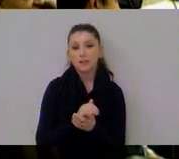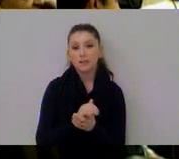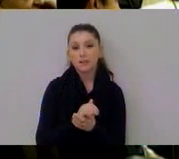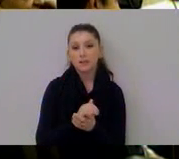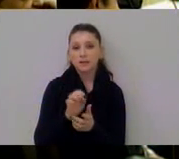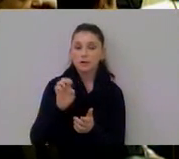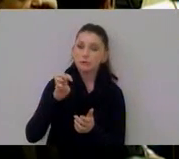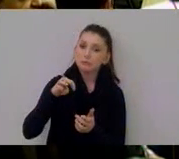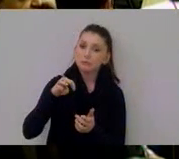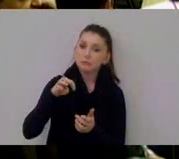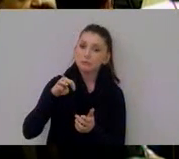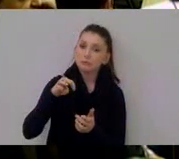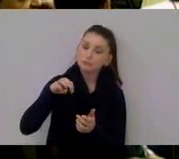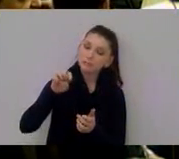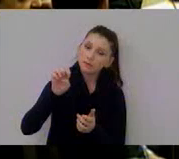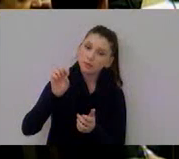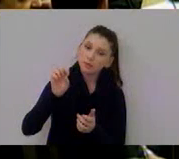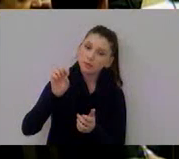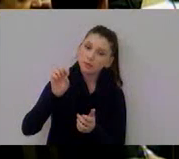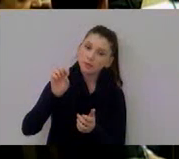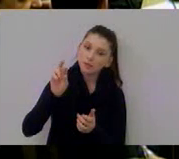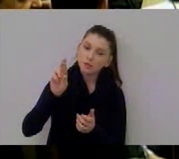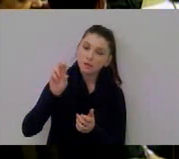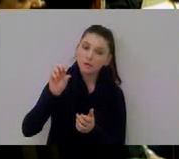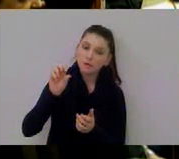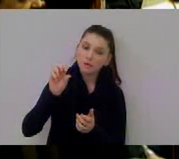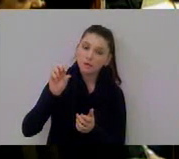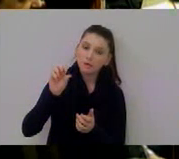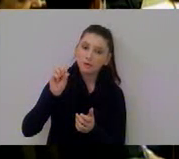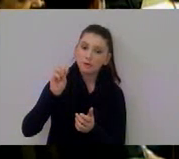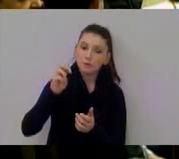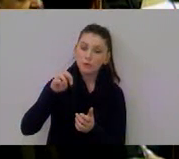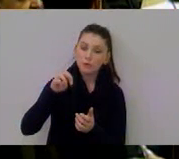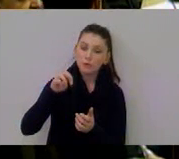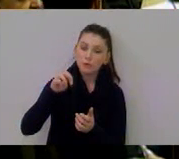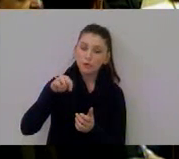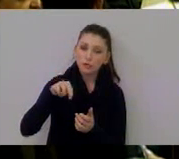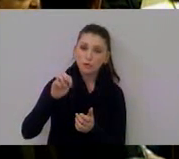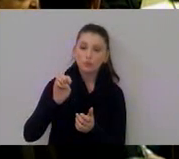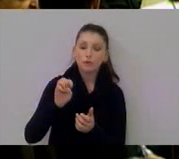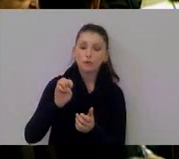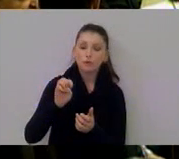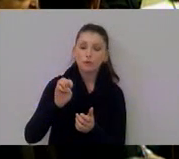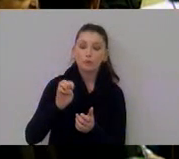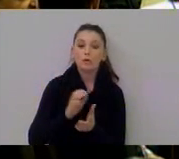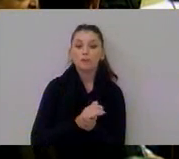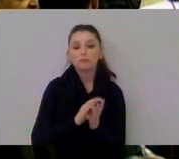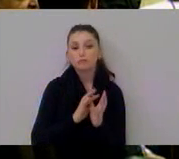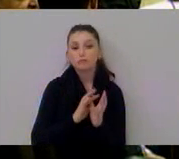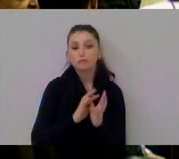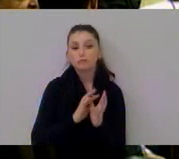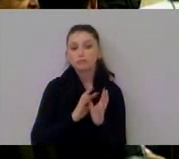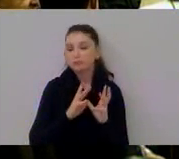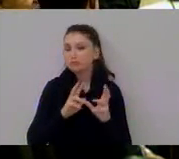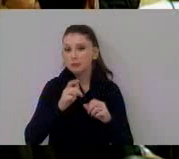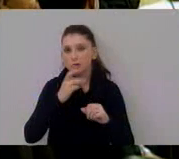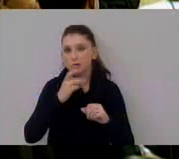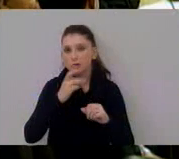a todos presentes, a todos que nos assistem pela internet.